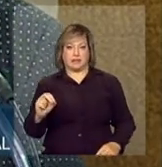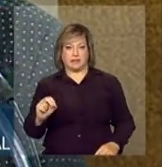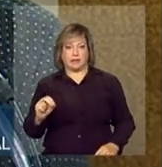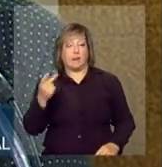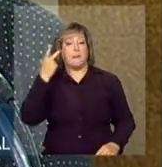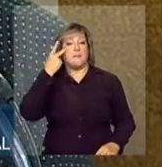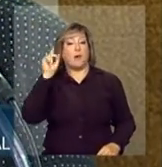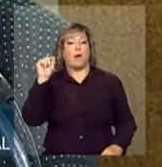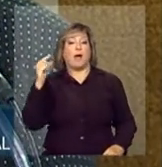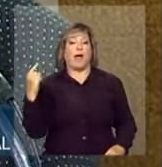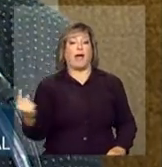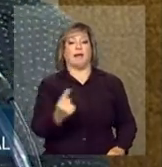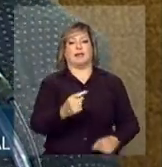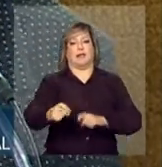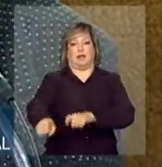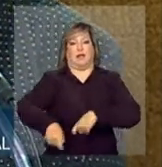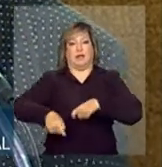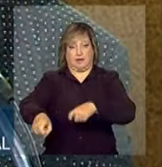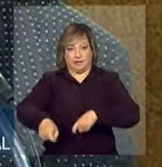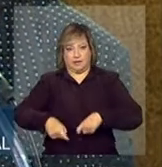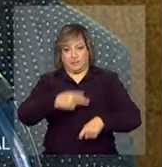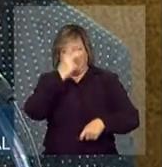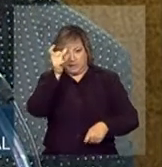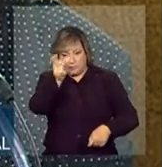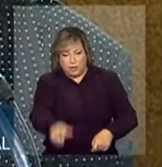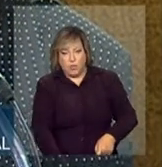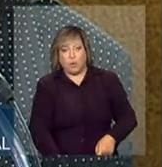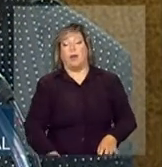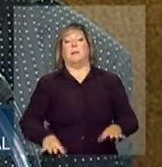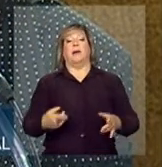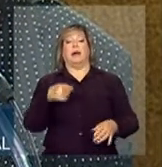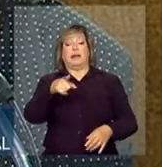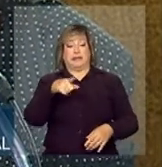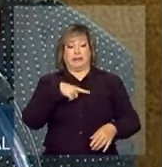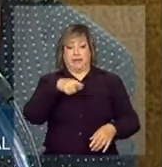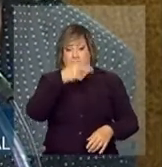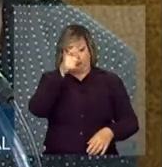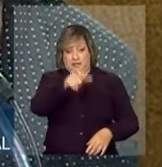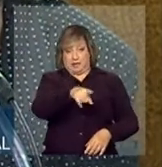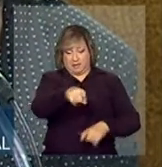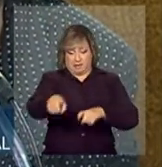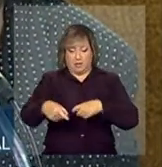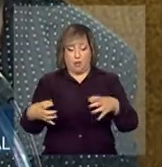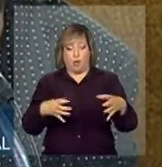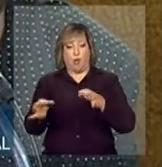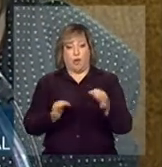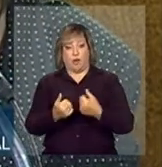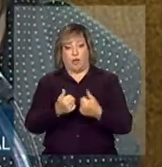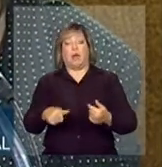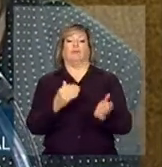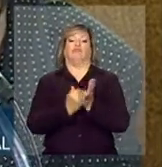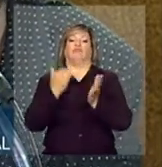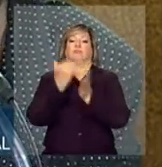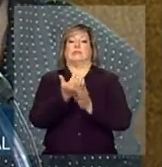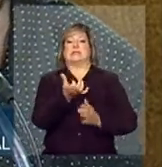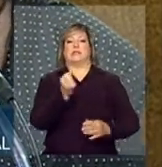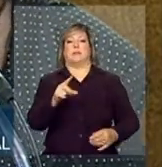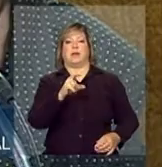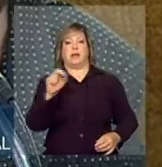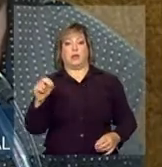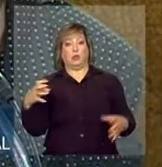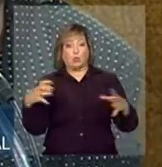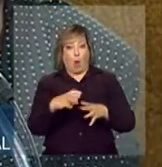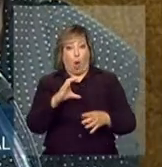por agricultor, mas, quando o agricultor está organizado em cooperativas, esse limite passou para 6.500.